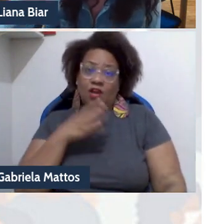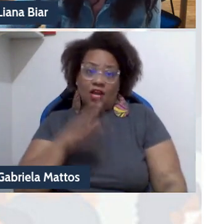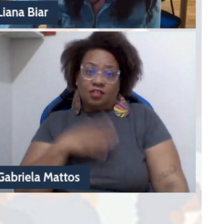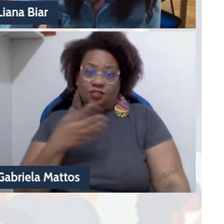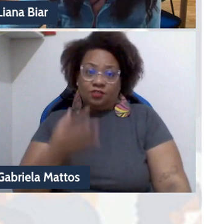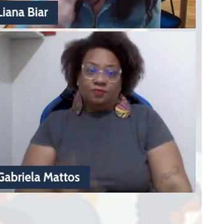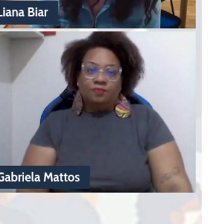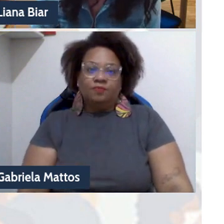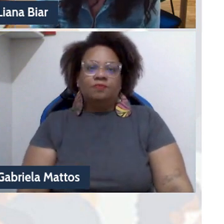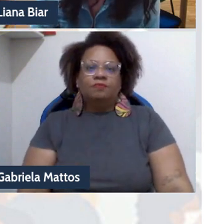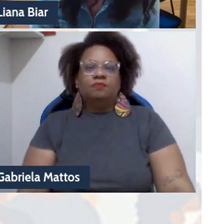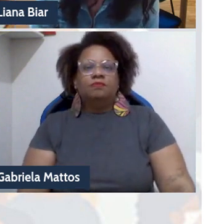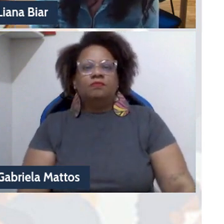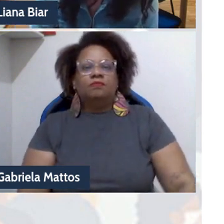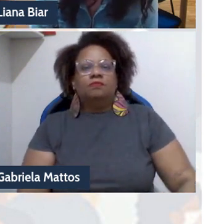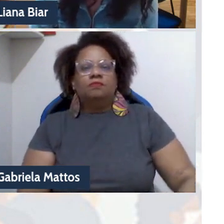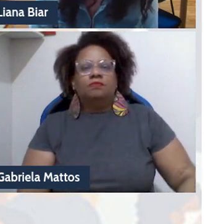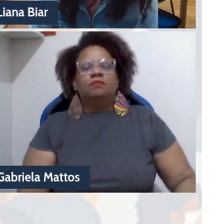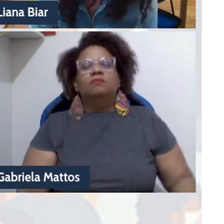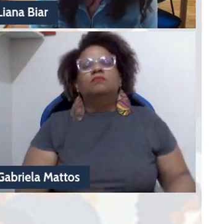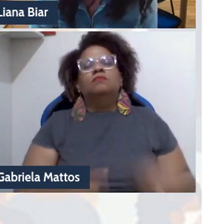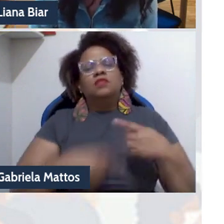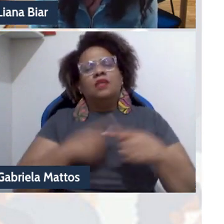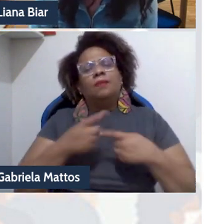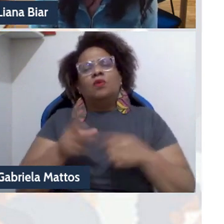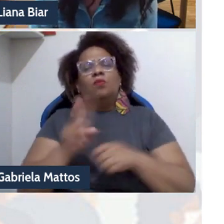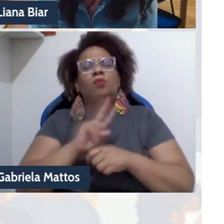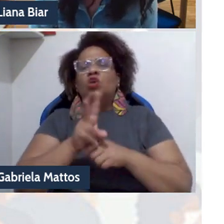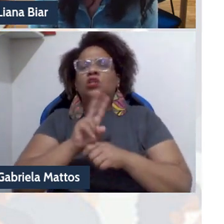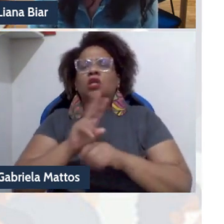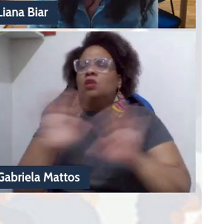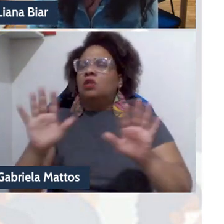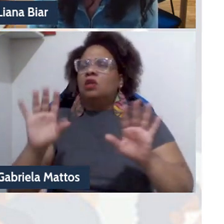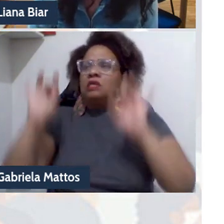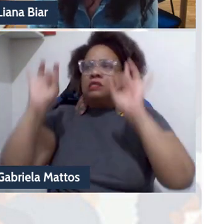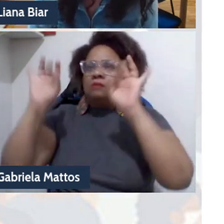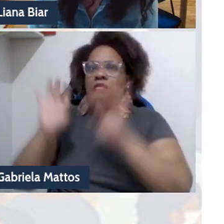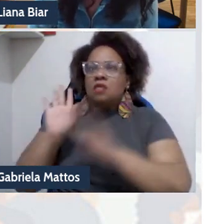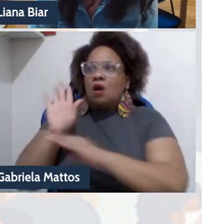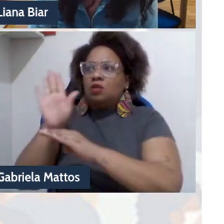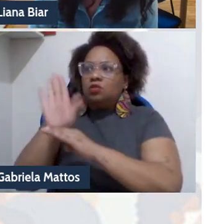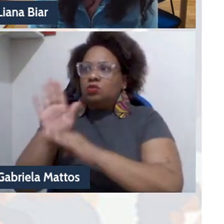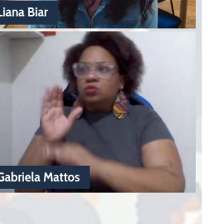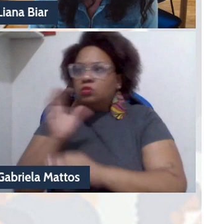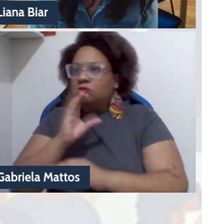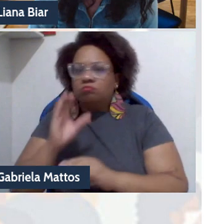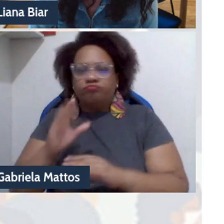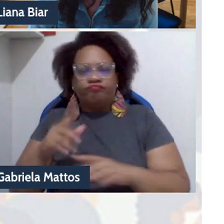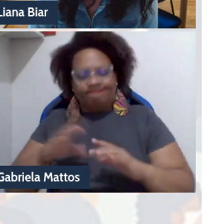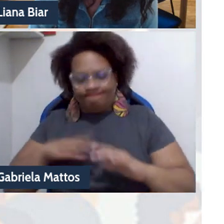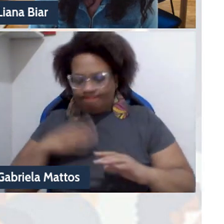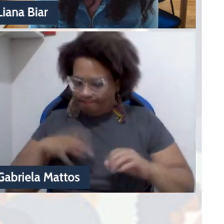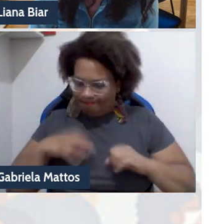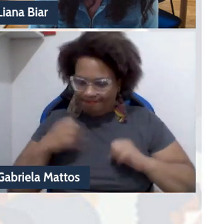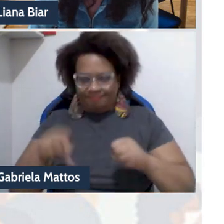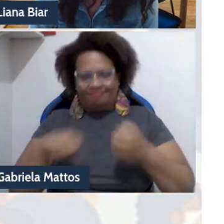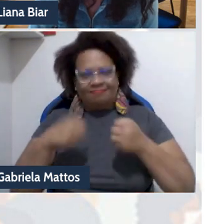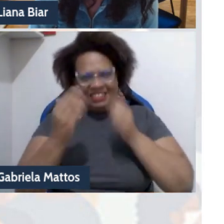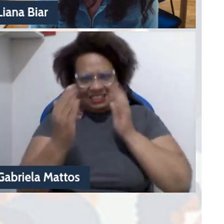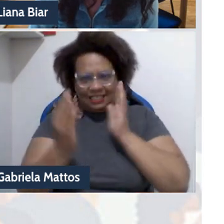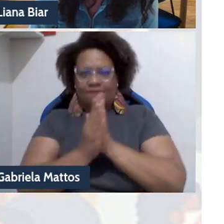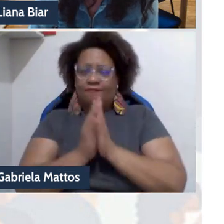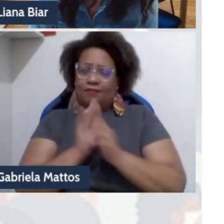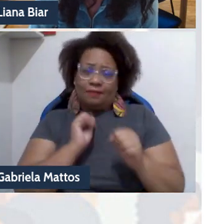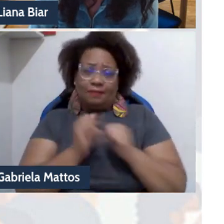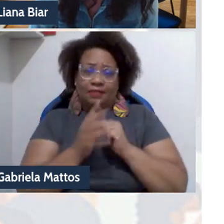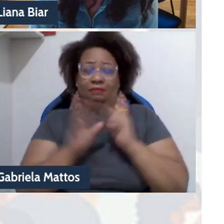Depois ela continua, os porteiros, ninguém teve prioridade, não. A gente teve que enfrentar a pandemia ali a fogo e ferro, rezando para não